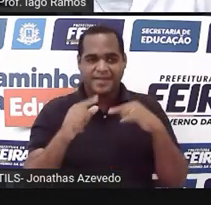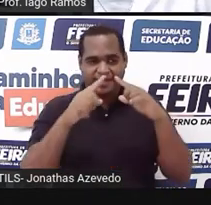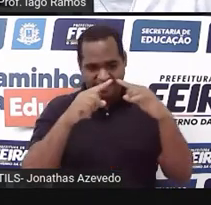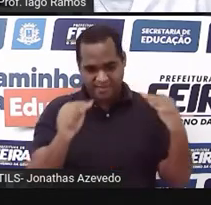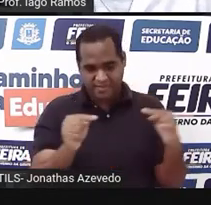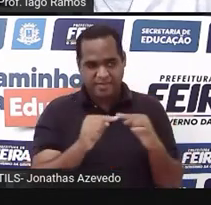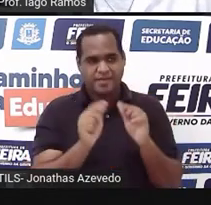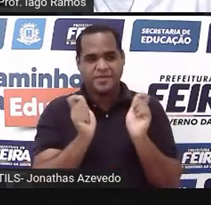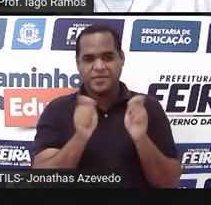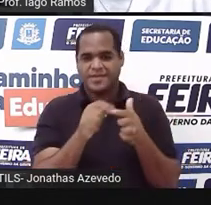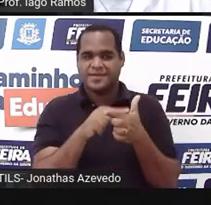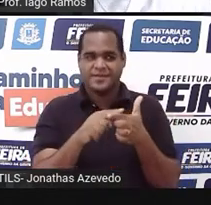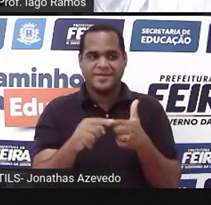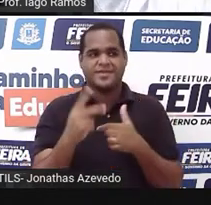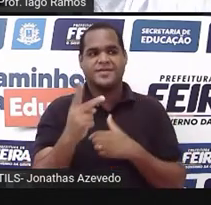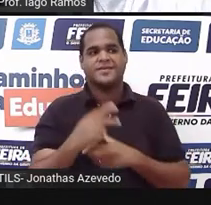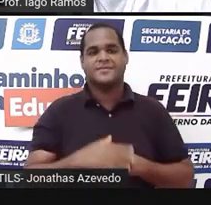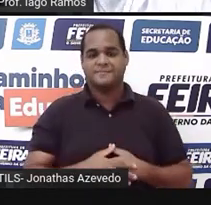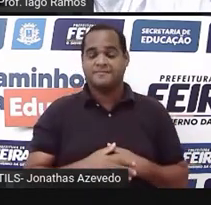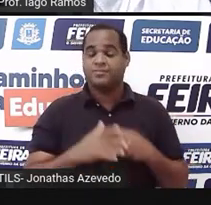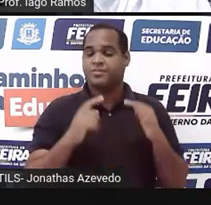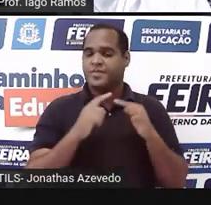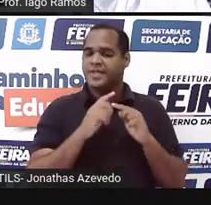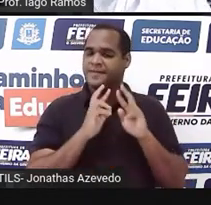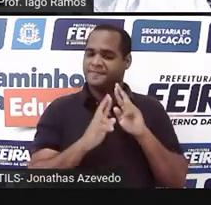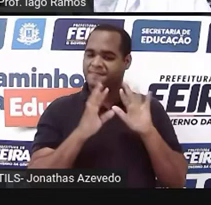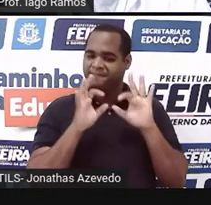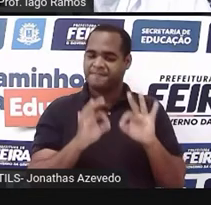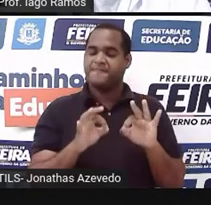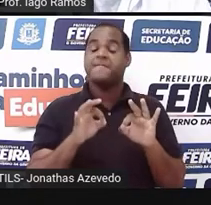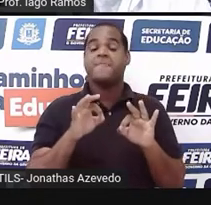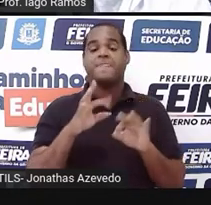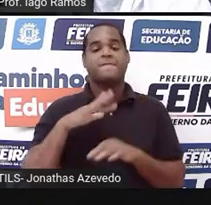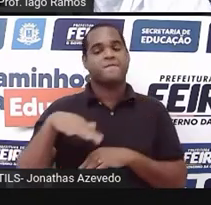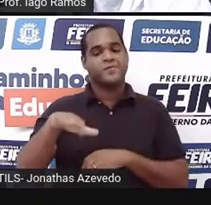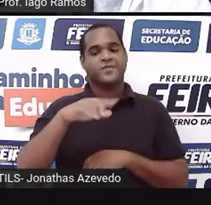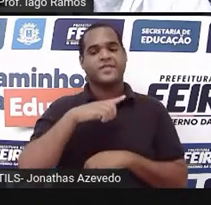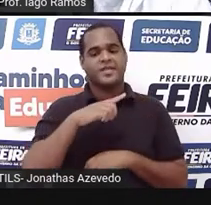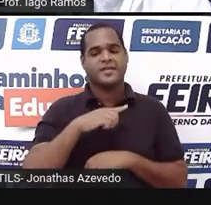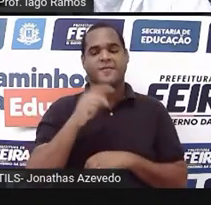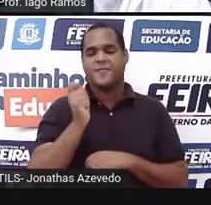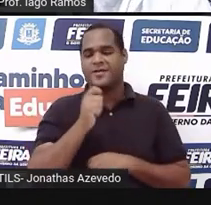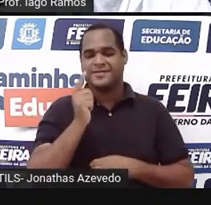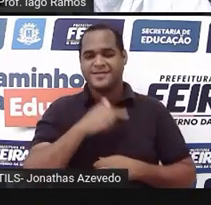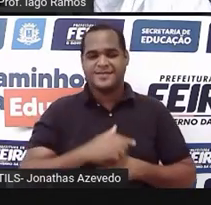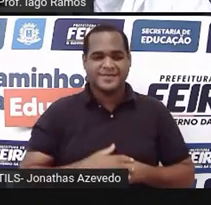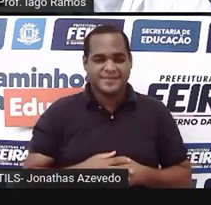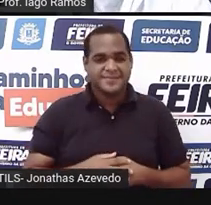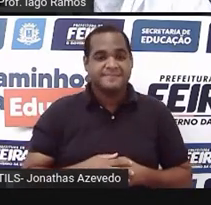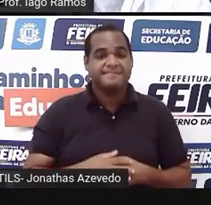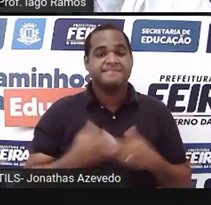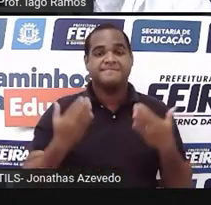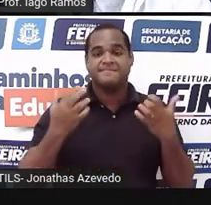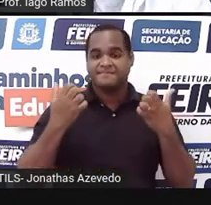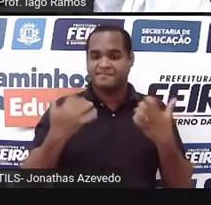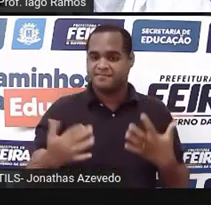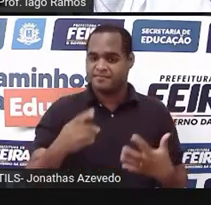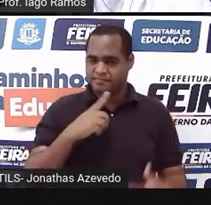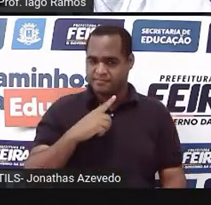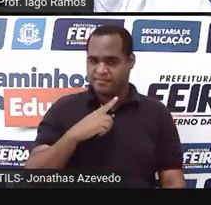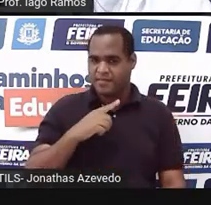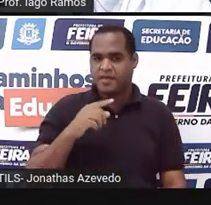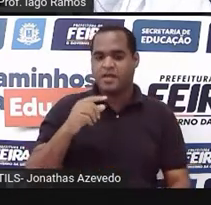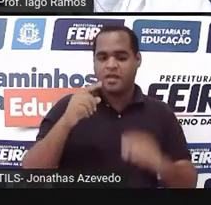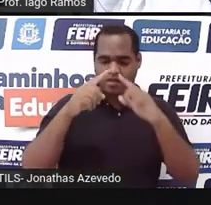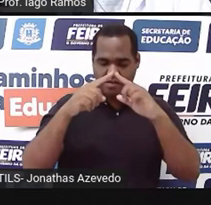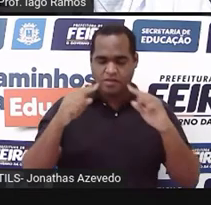tem que dividir por dois essa forma de calcular a área de um triângulo bom então vamos lá no triângulo Grande